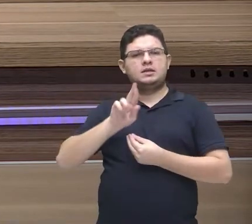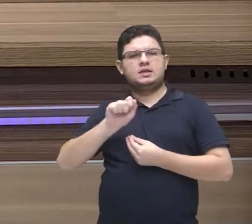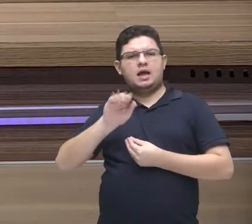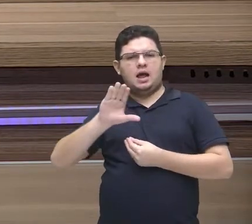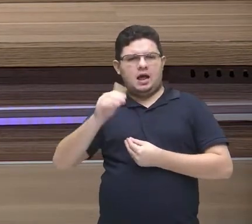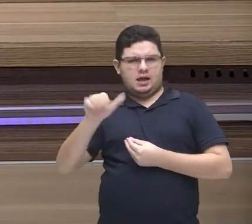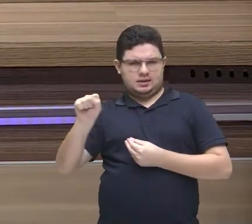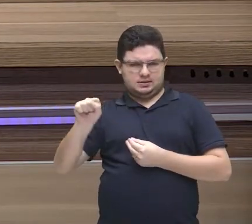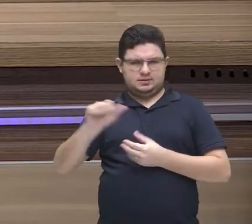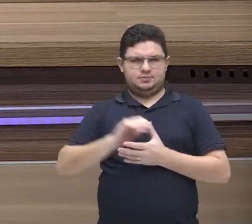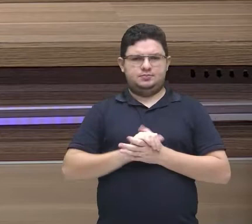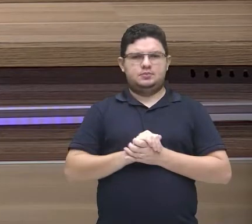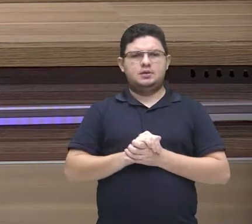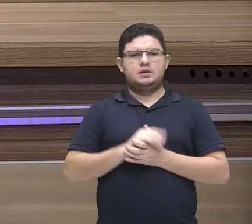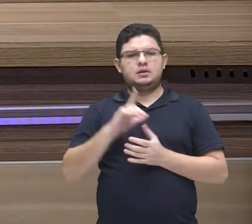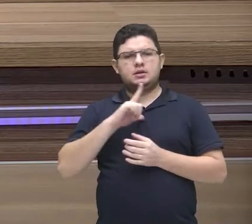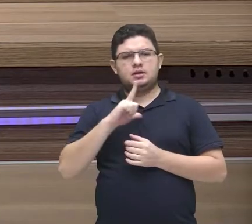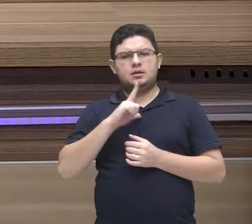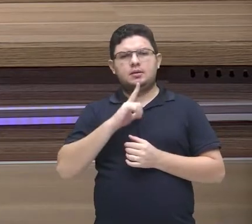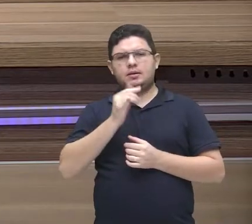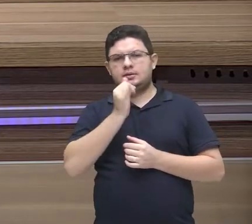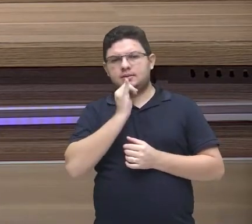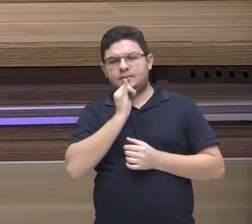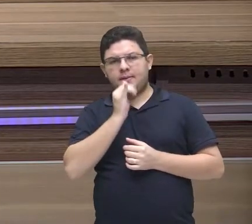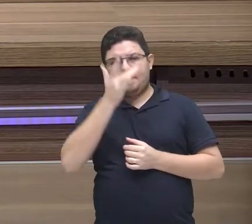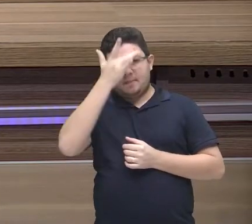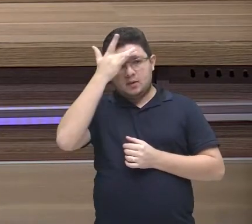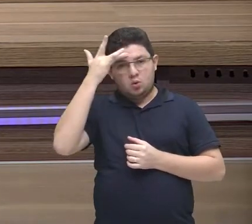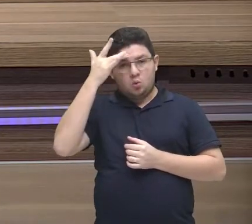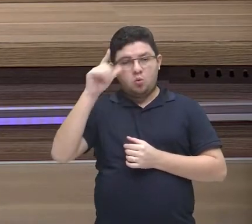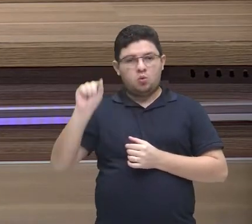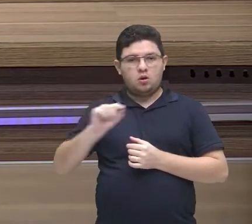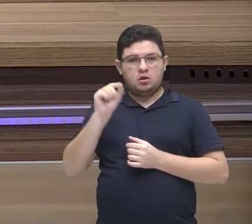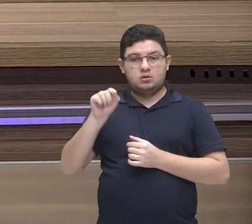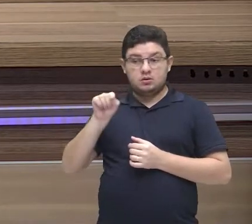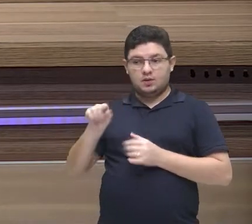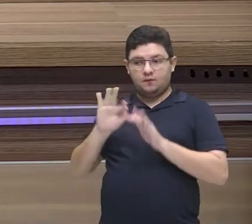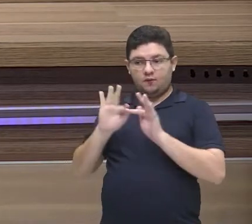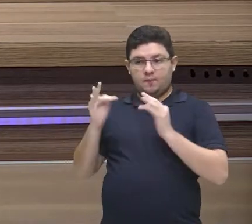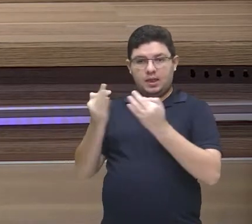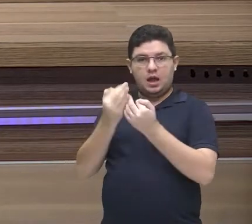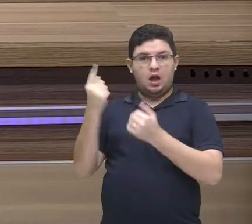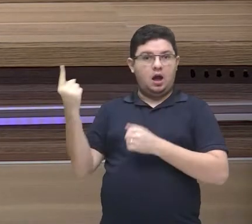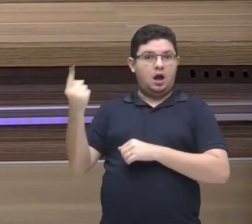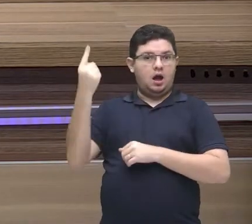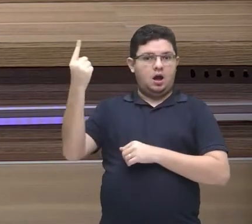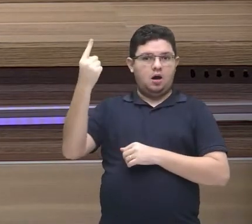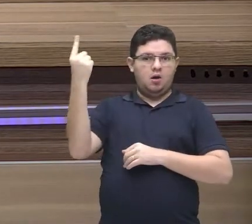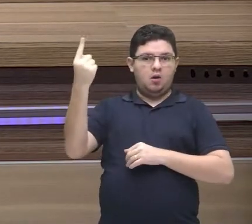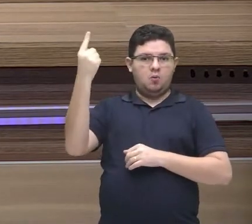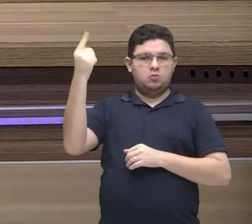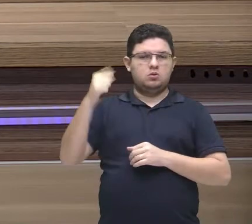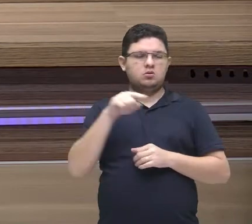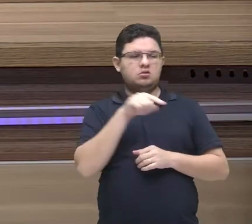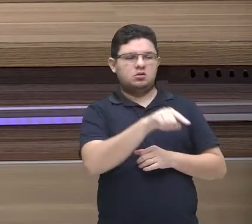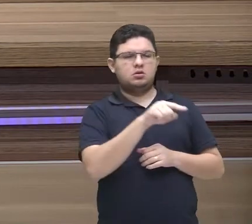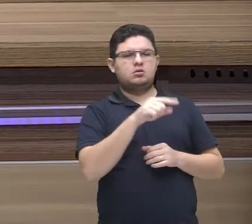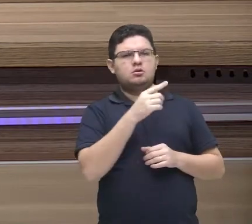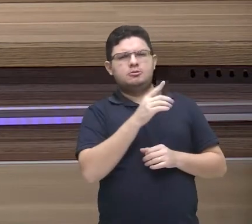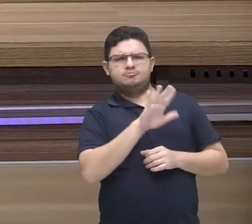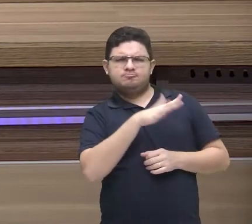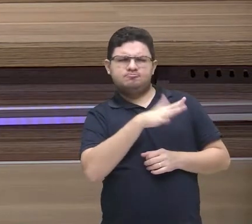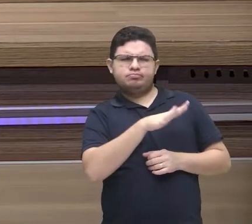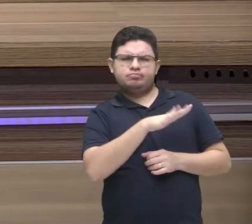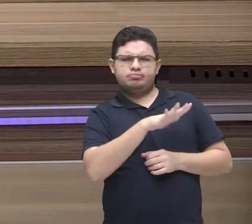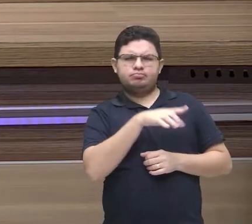um pessoal que a família do pai toda é alta e a da mãe é um tamanho médio, dependendo